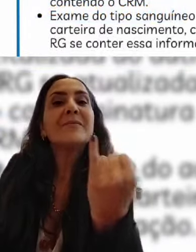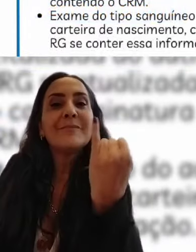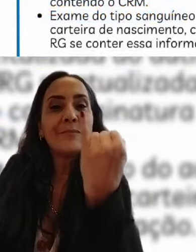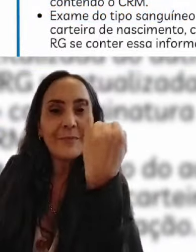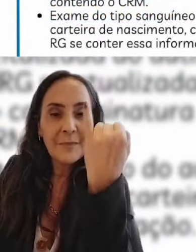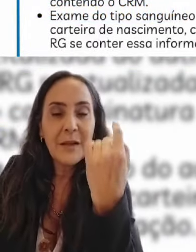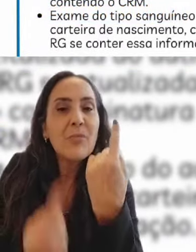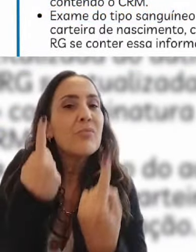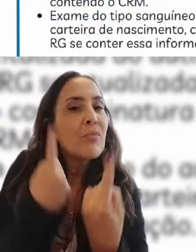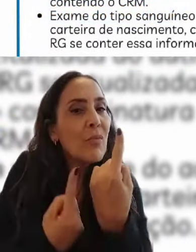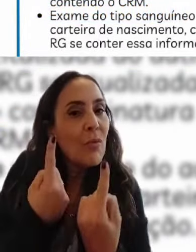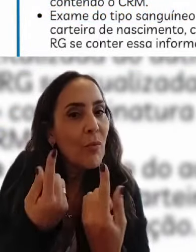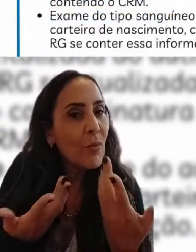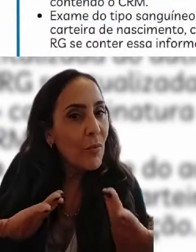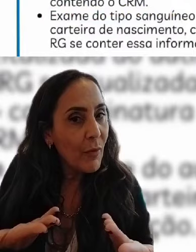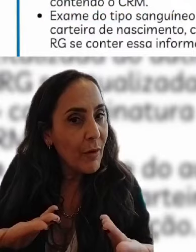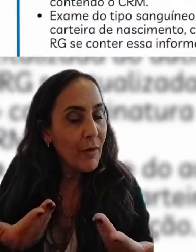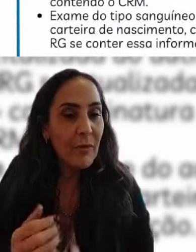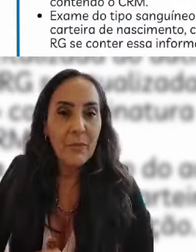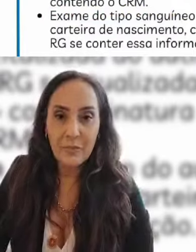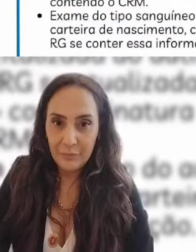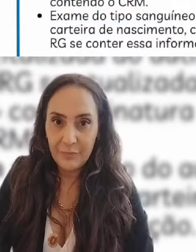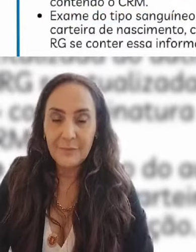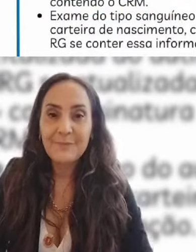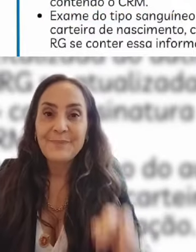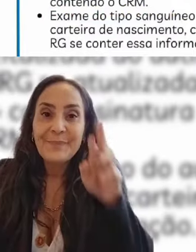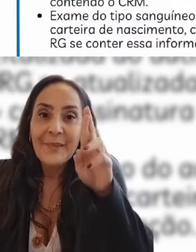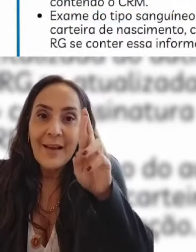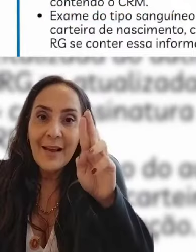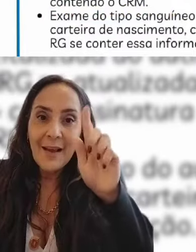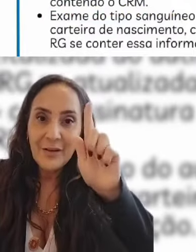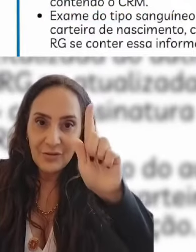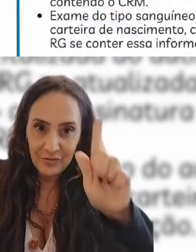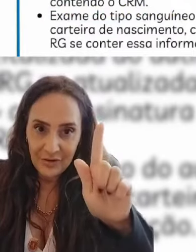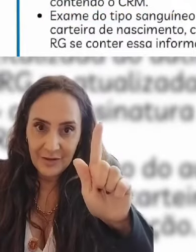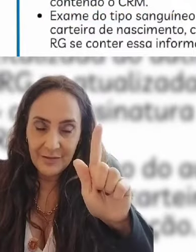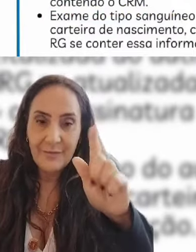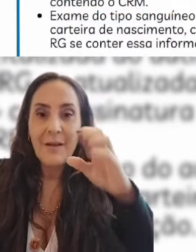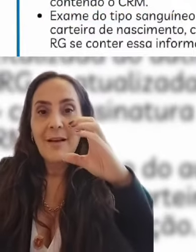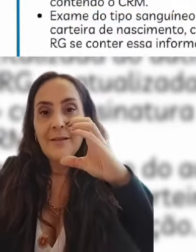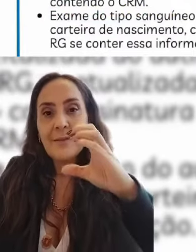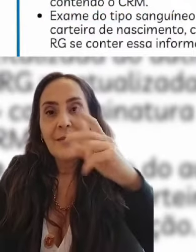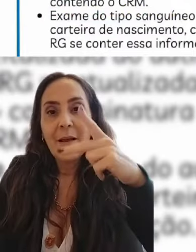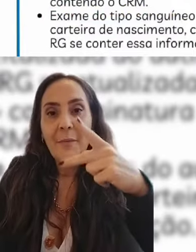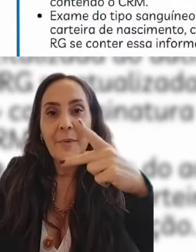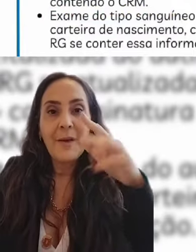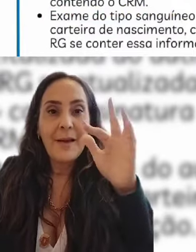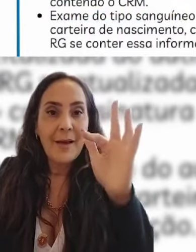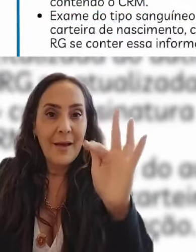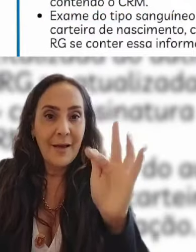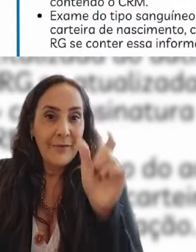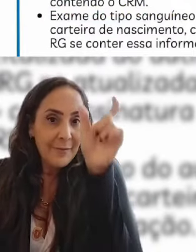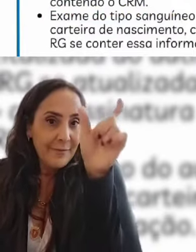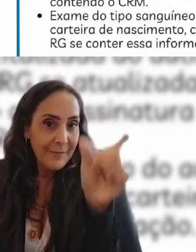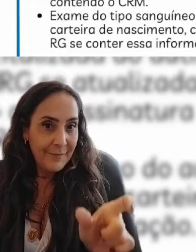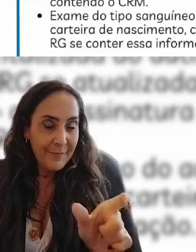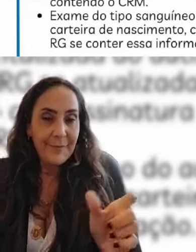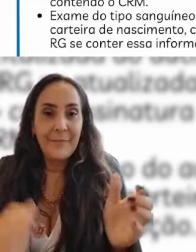Documentos necessários. RG e CPF do autista.